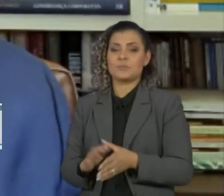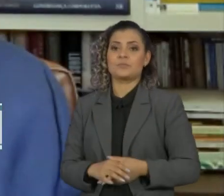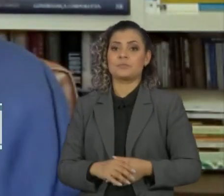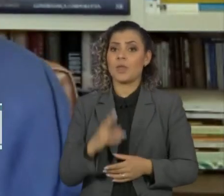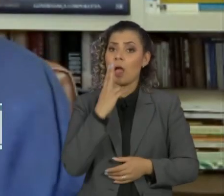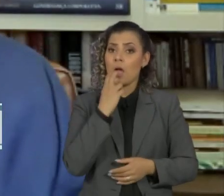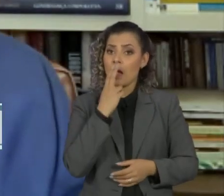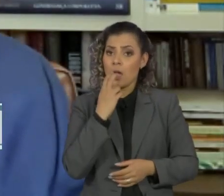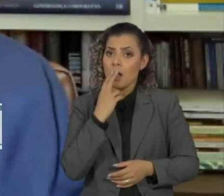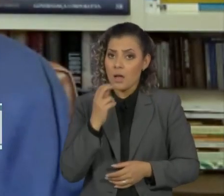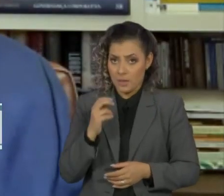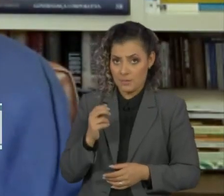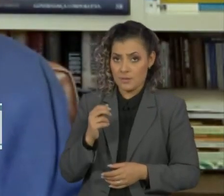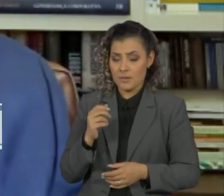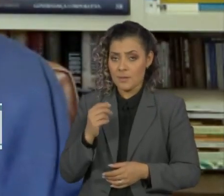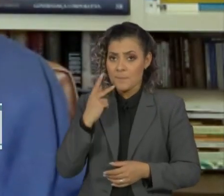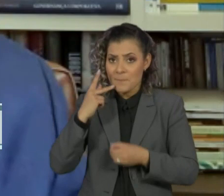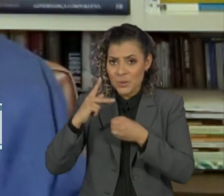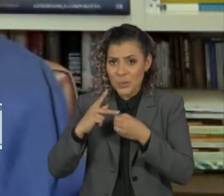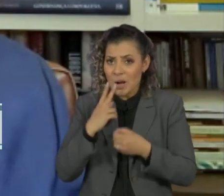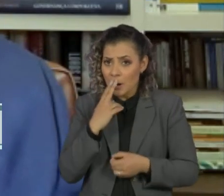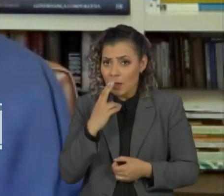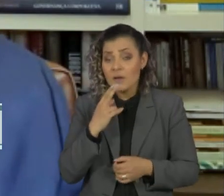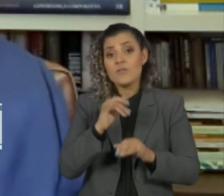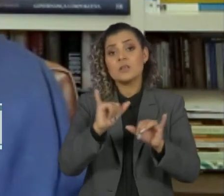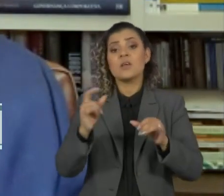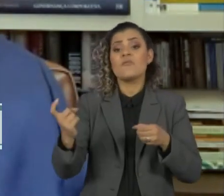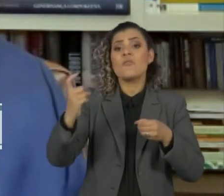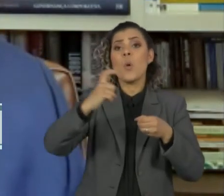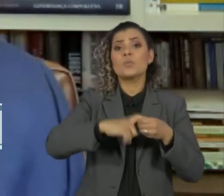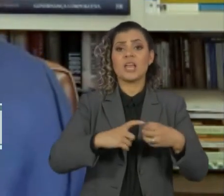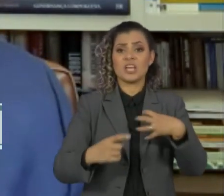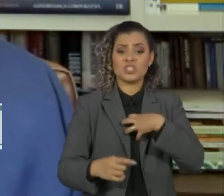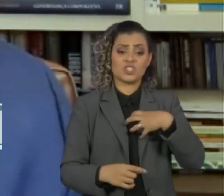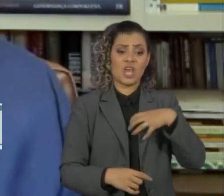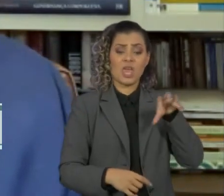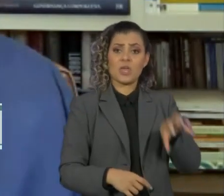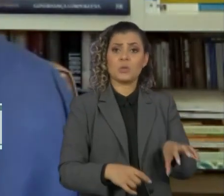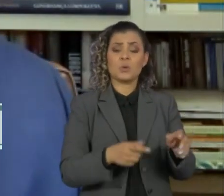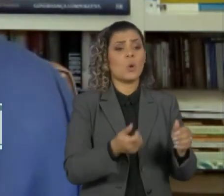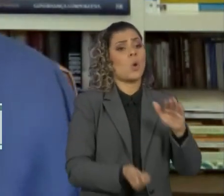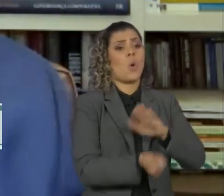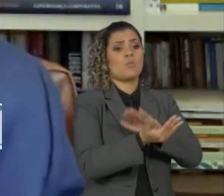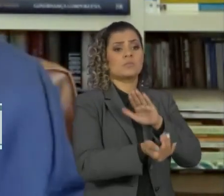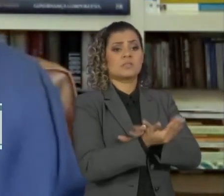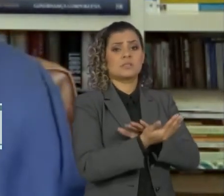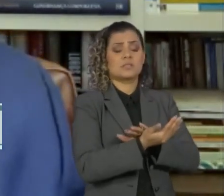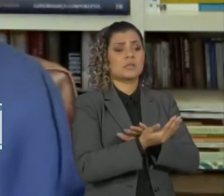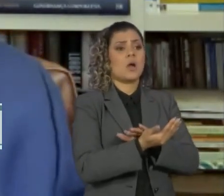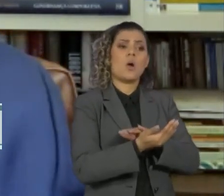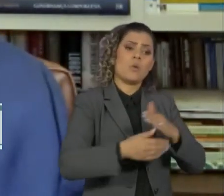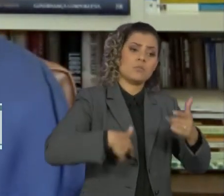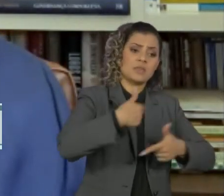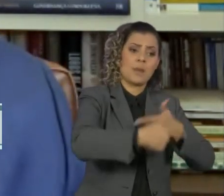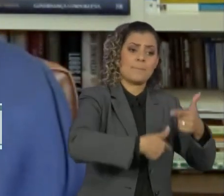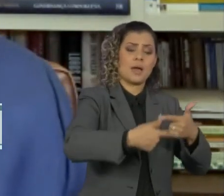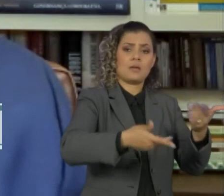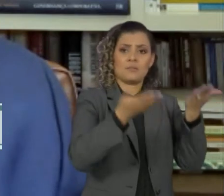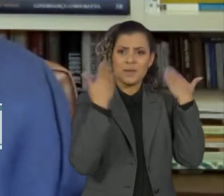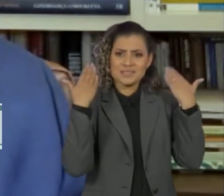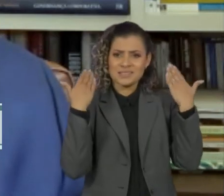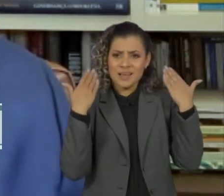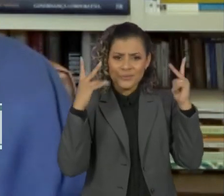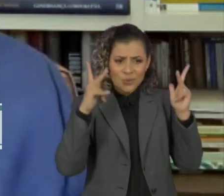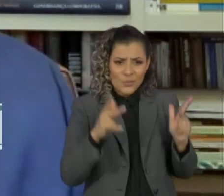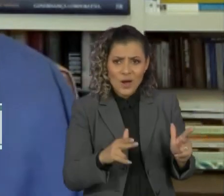Aras fala que quer voltar ao velho, bom e natural combate à corrupção, ele está falando que quer voltar